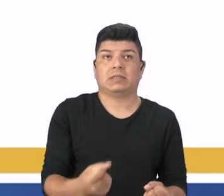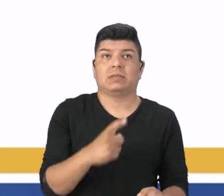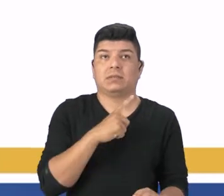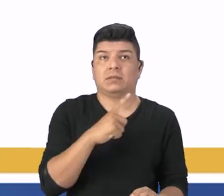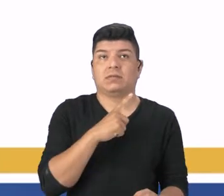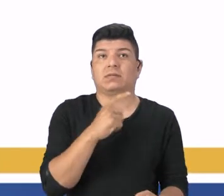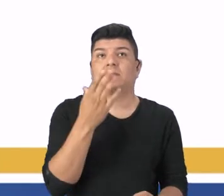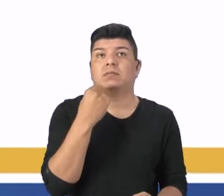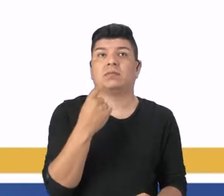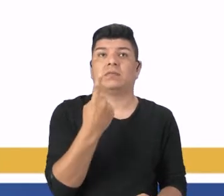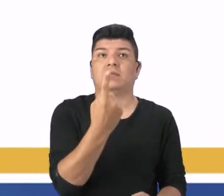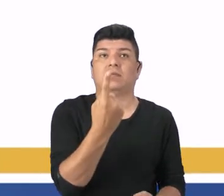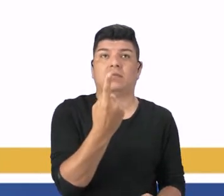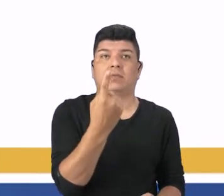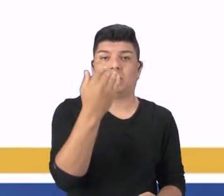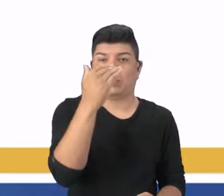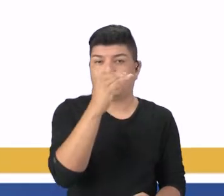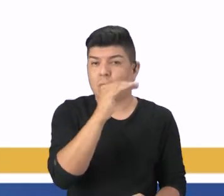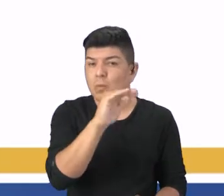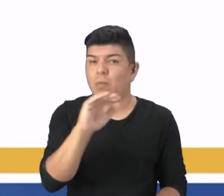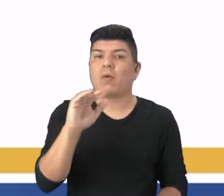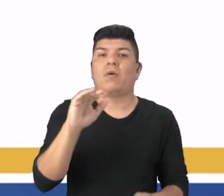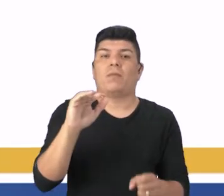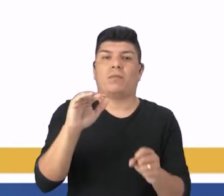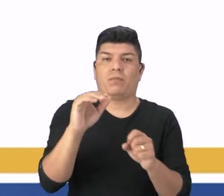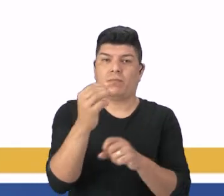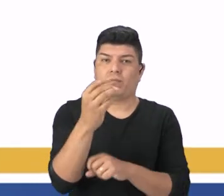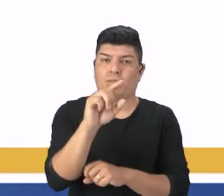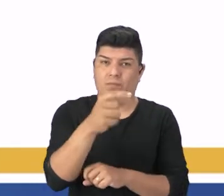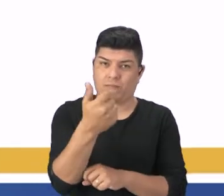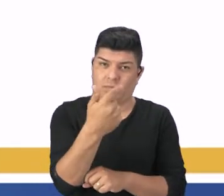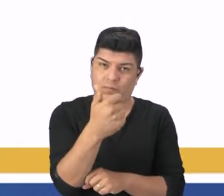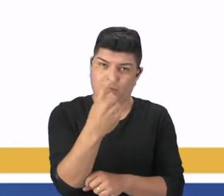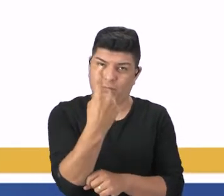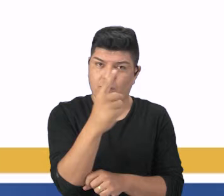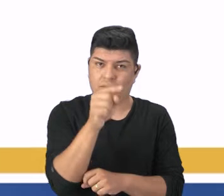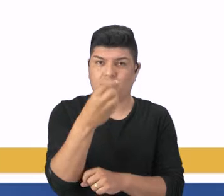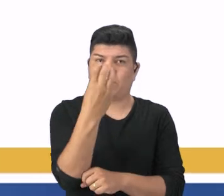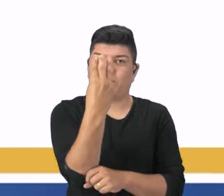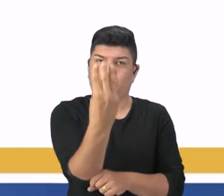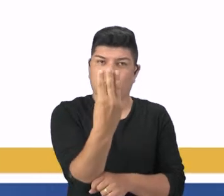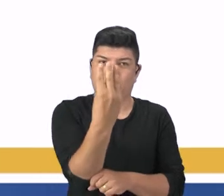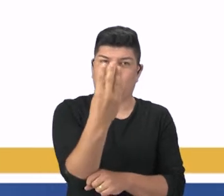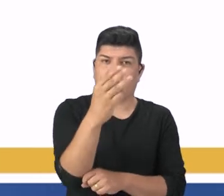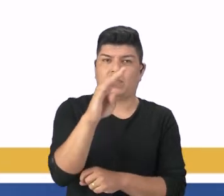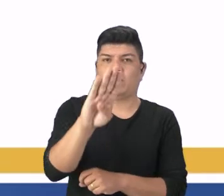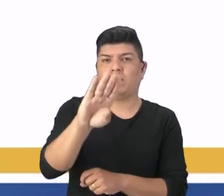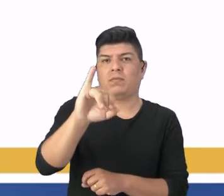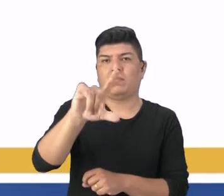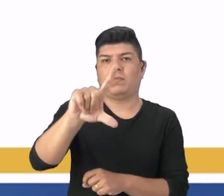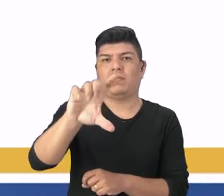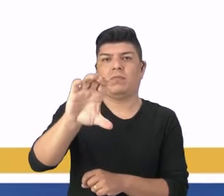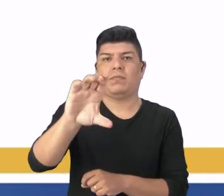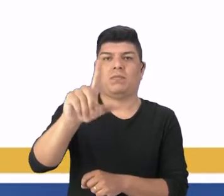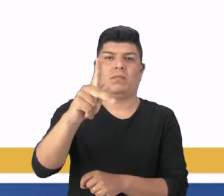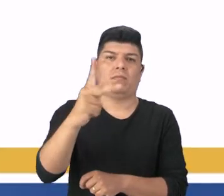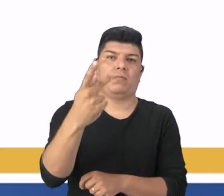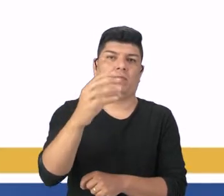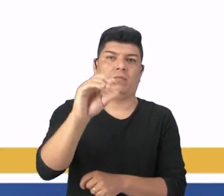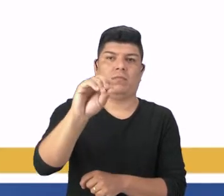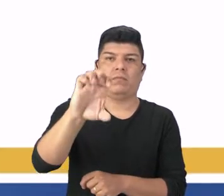produzida, 1/3 foi desperdiçado. Ou seja, 1,3 bilhões de toneladas métricas,